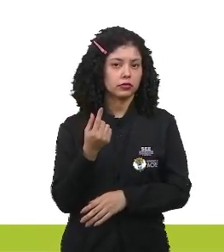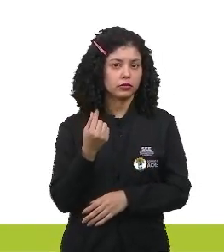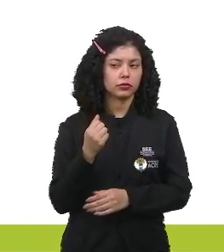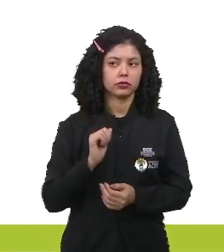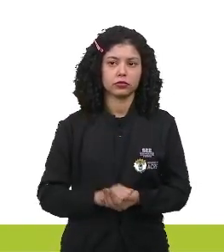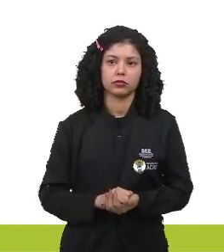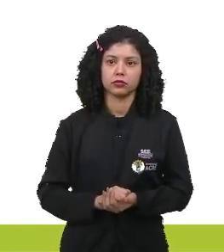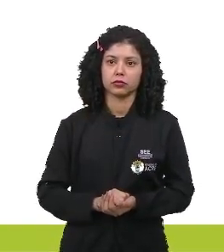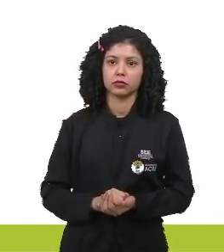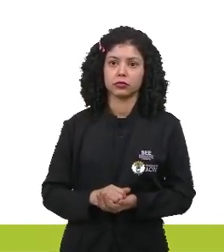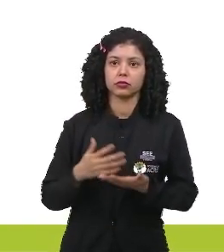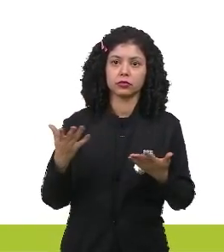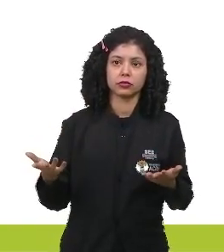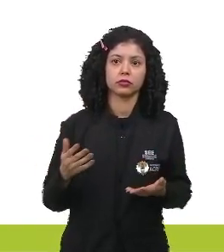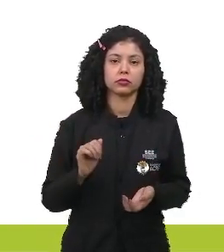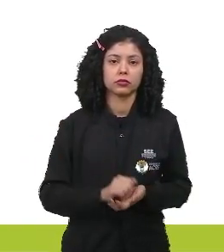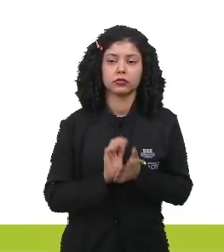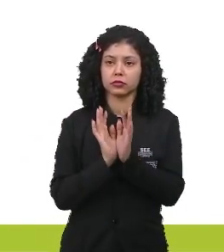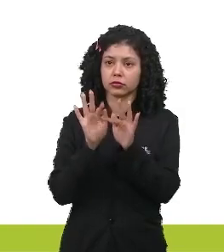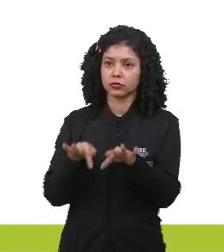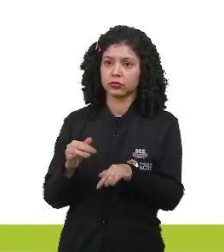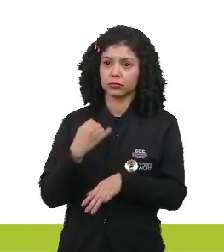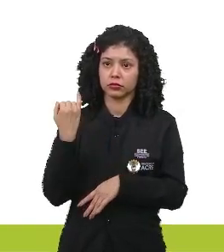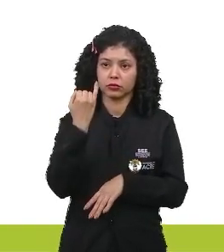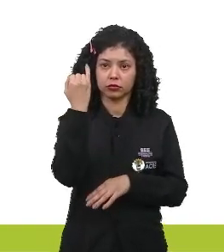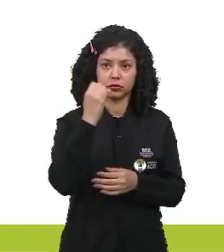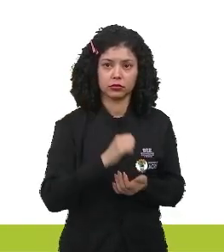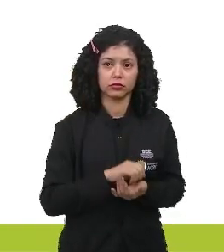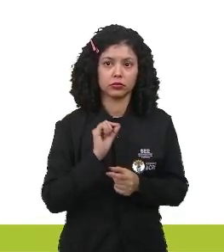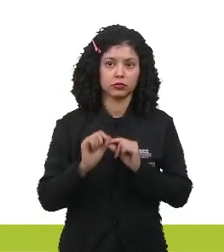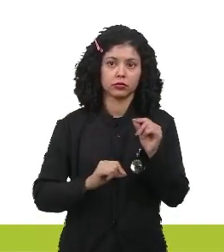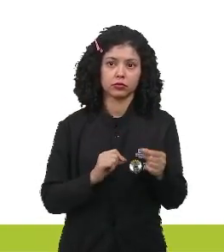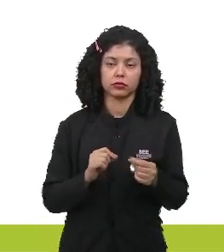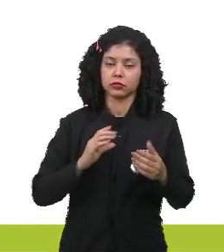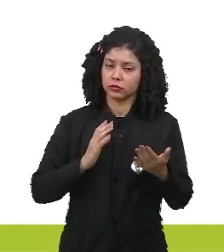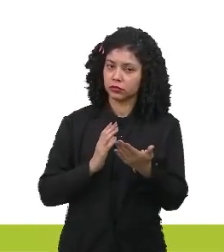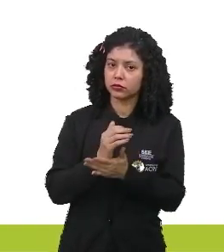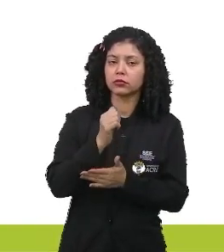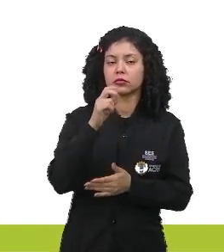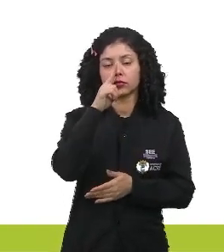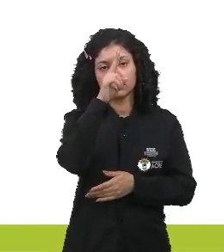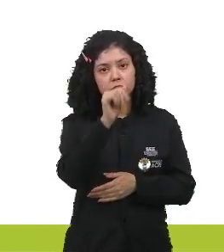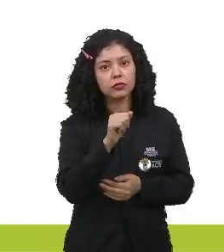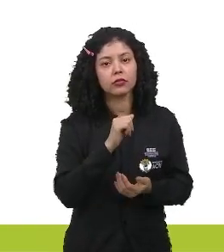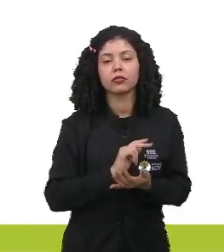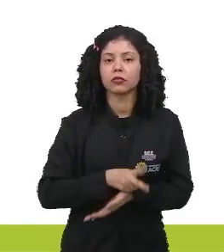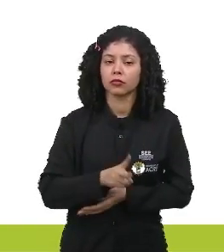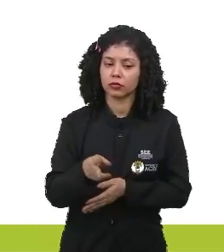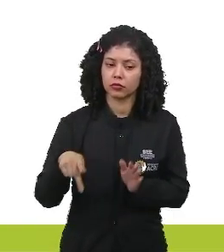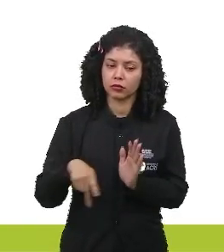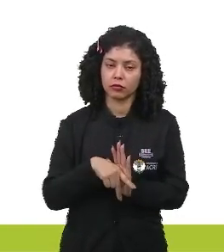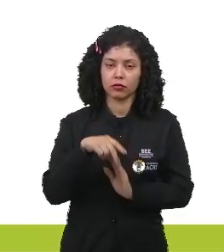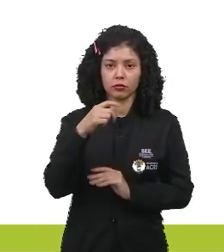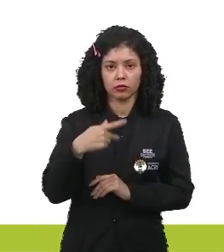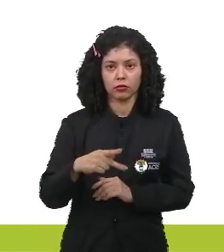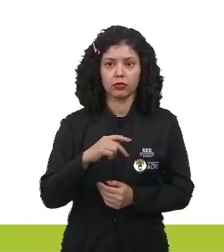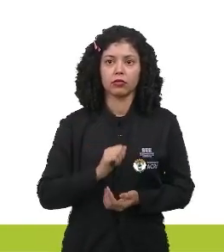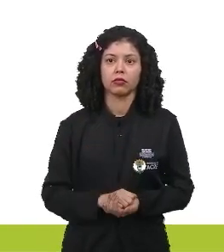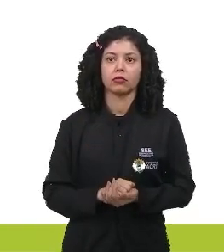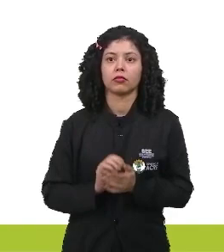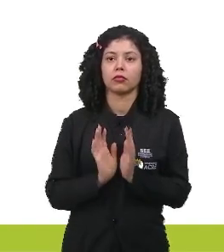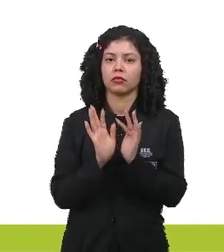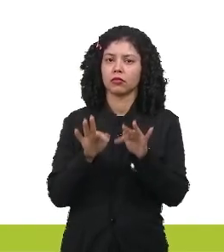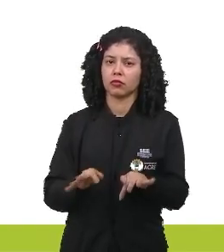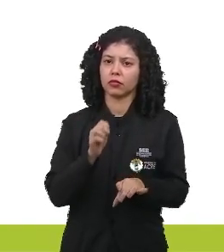virt então a finalidade principal é conquistar o poder e se manter nele para isso os